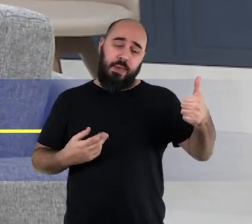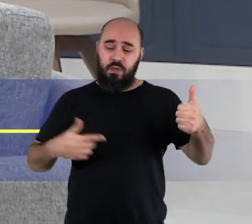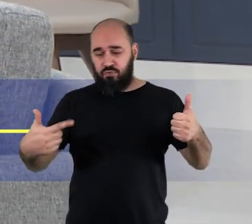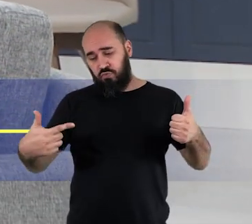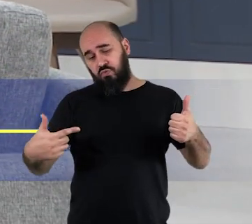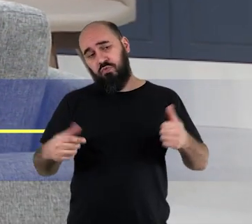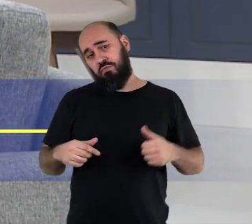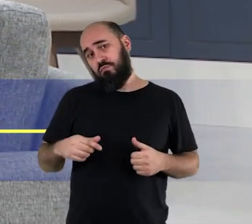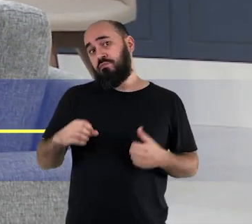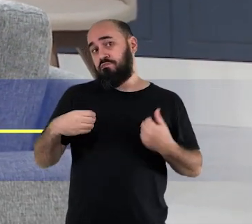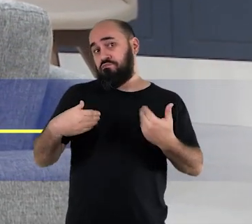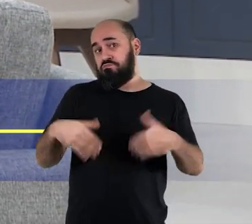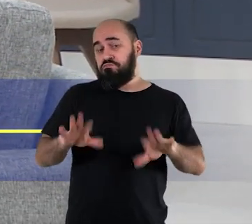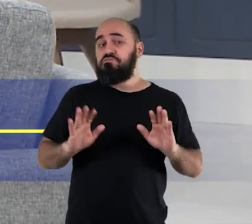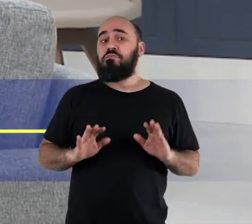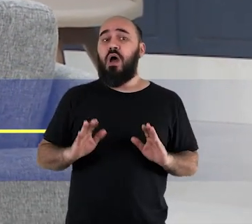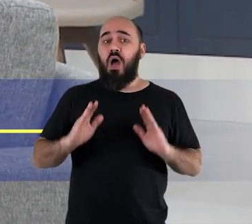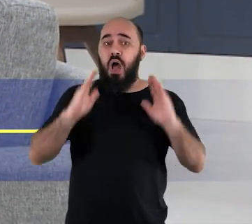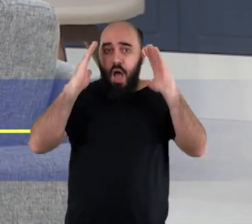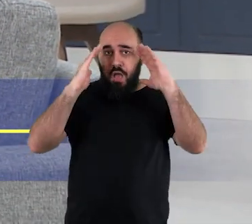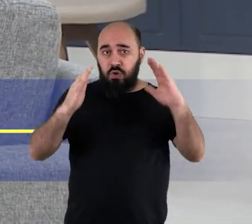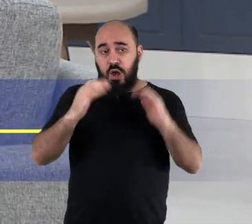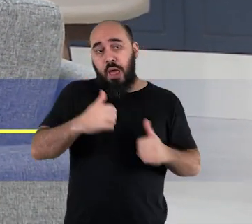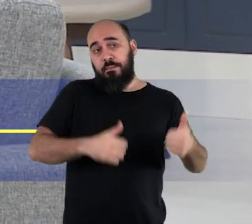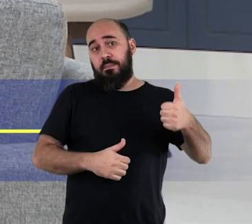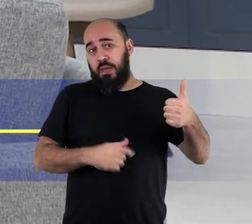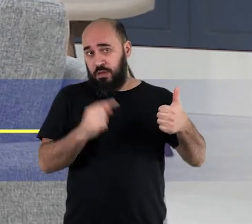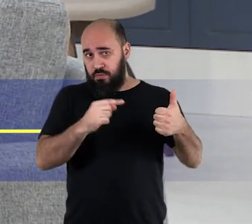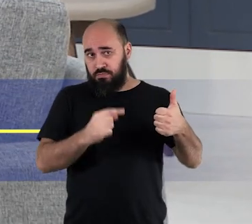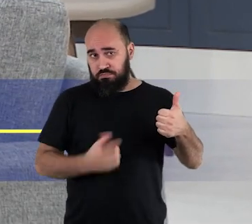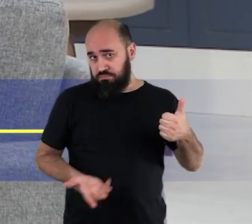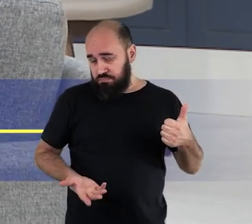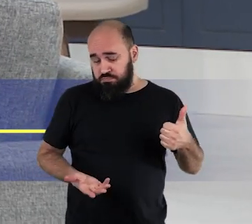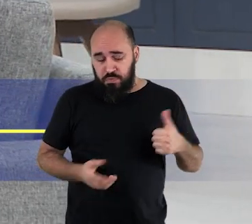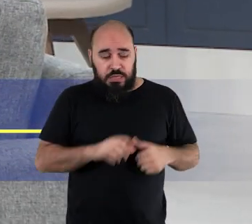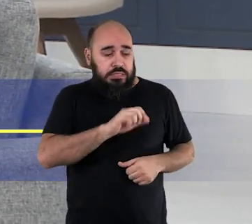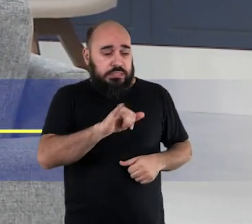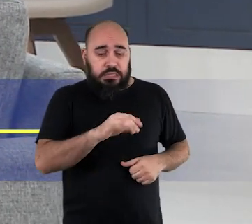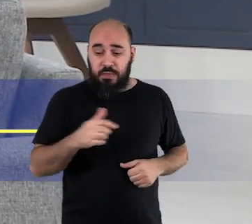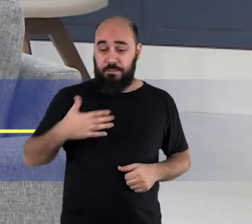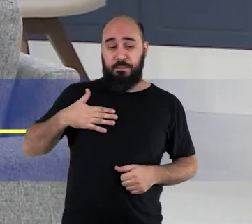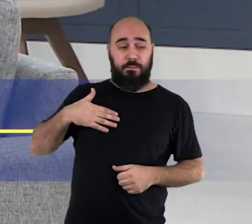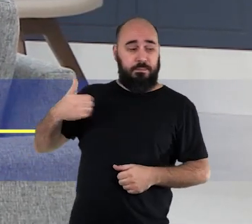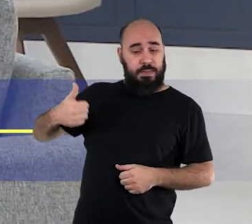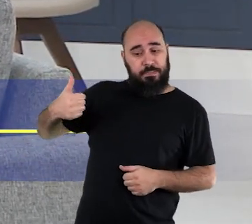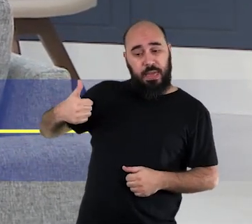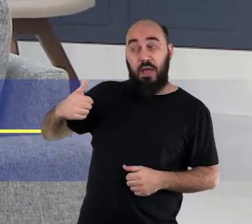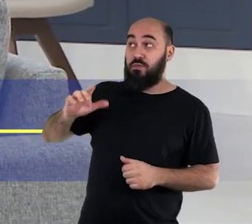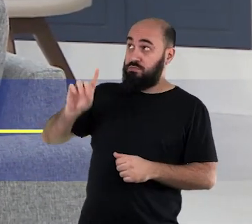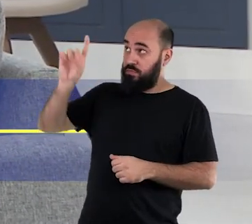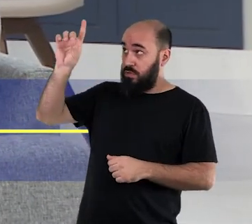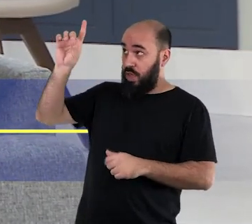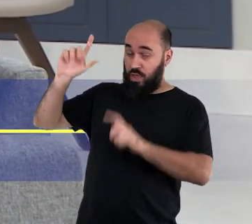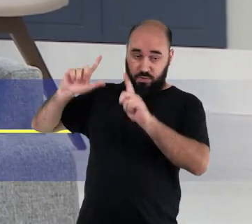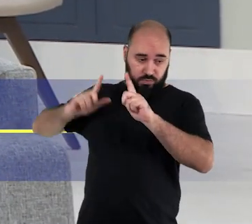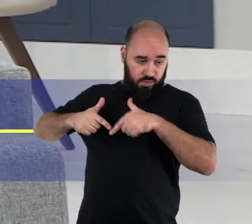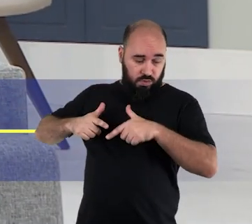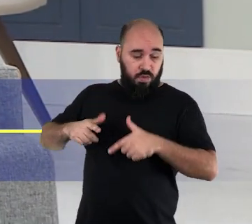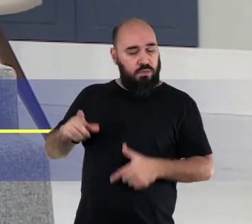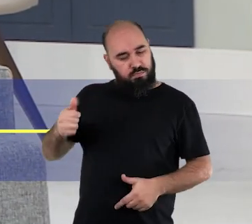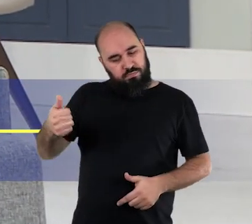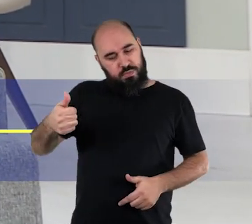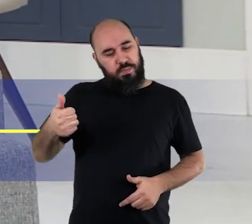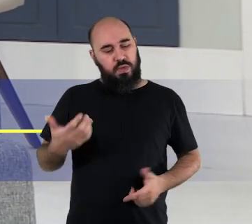Então os sacerdotes de Baal prepararam um altar para Baal. Colocaram uma lenha sobre o altar, colocaram um animal